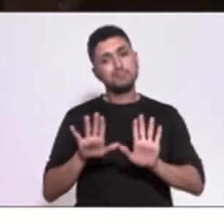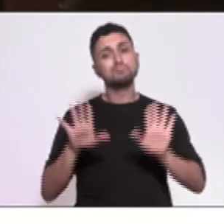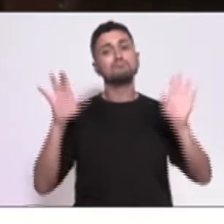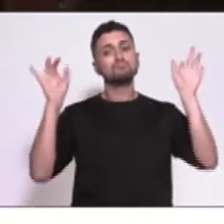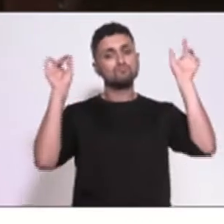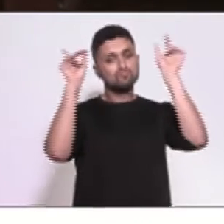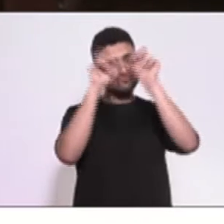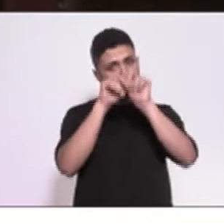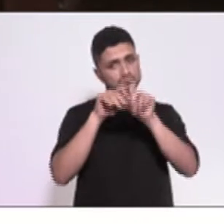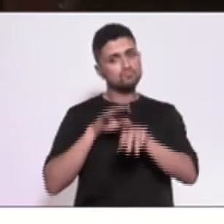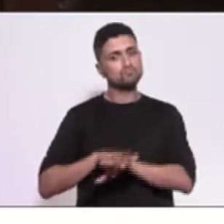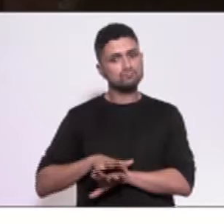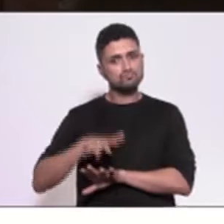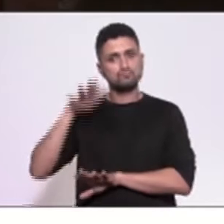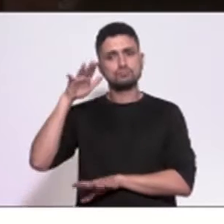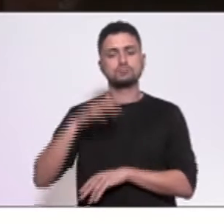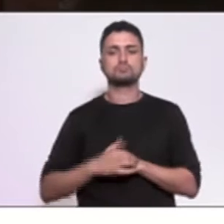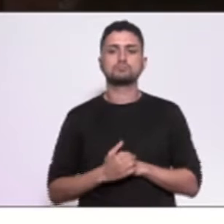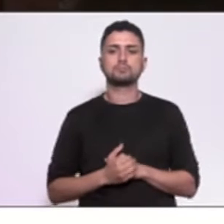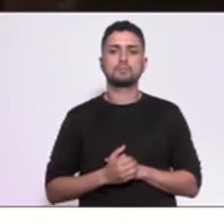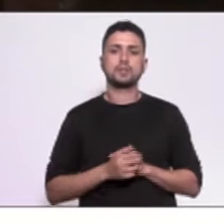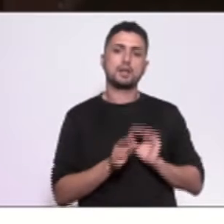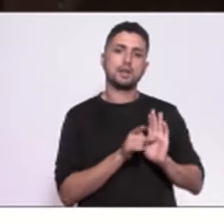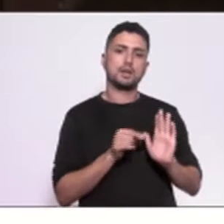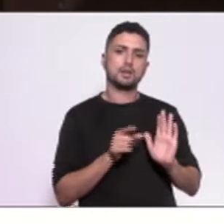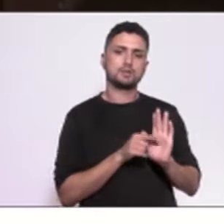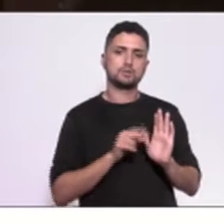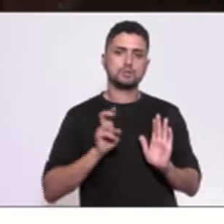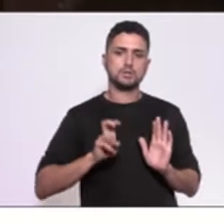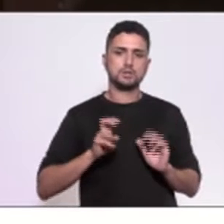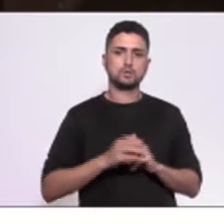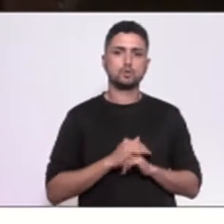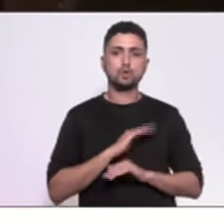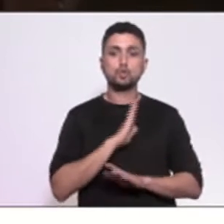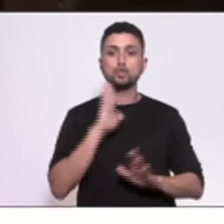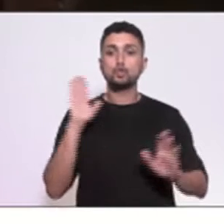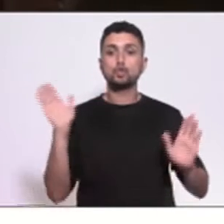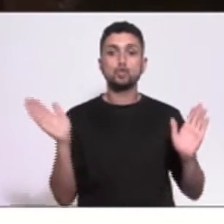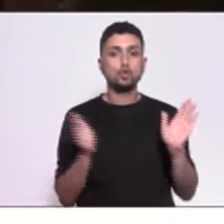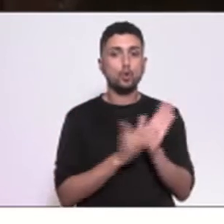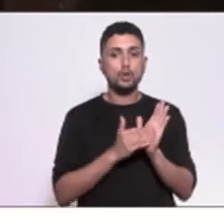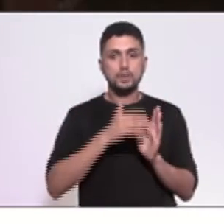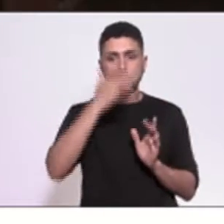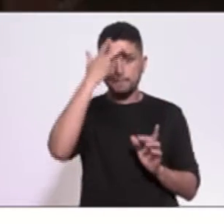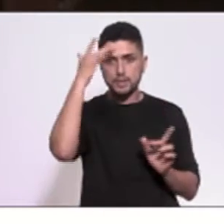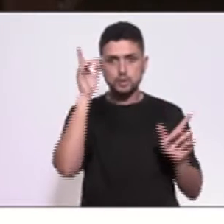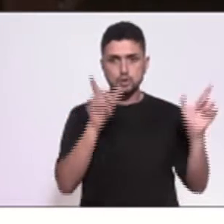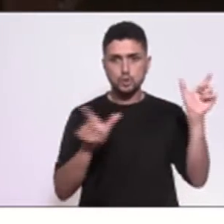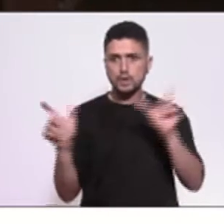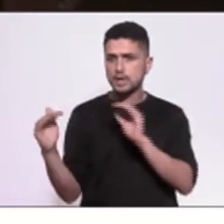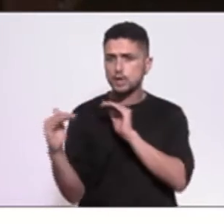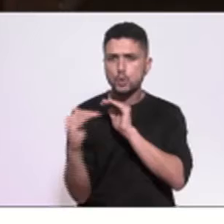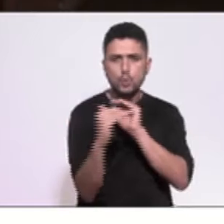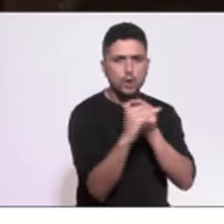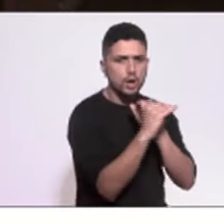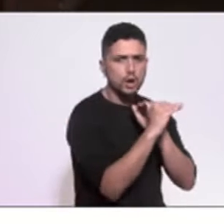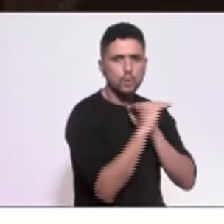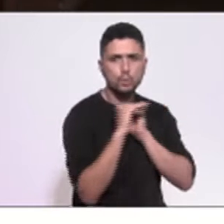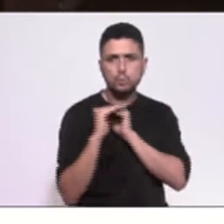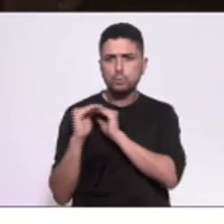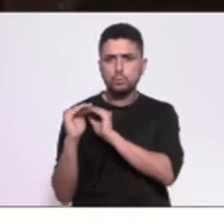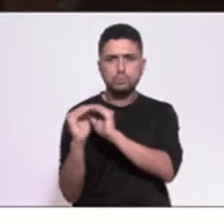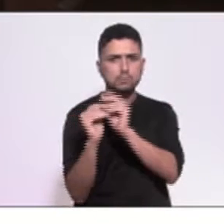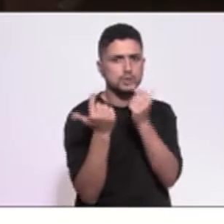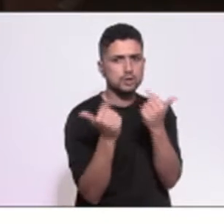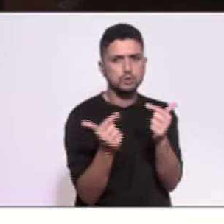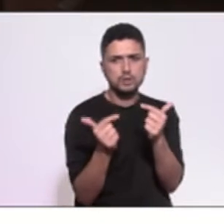cidadãos. Artigo 5º da Constituição: todos são iguais perante a lei, sem distinção de qualquer